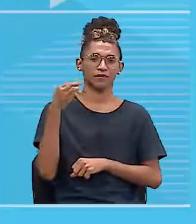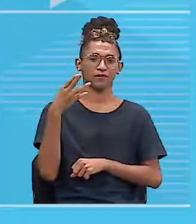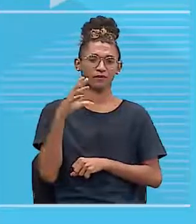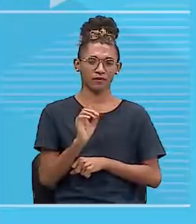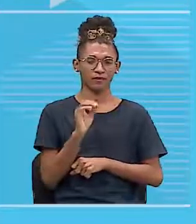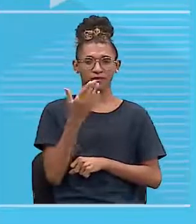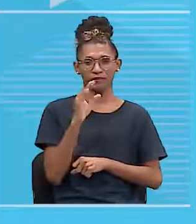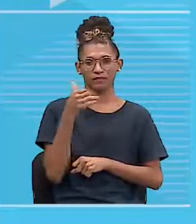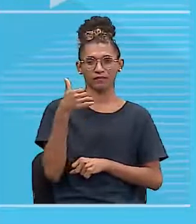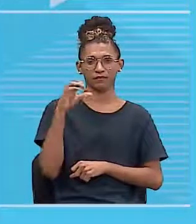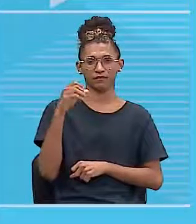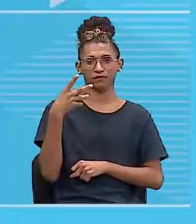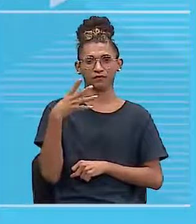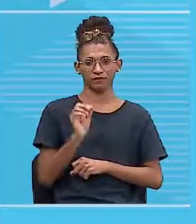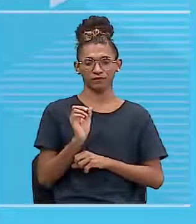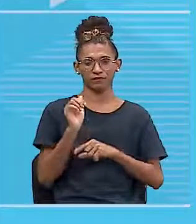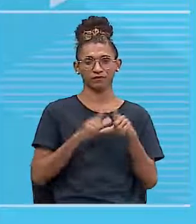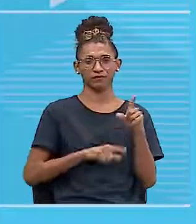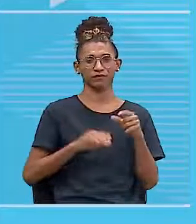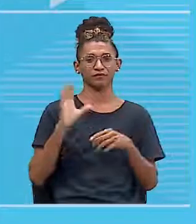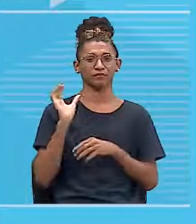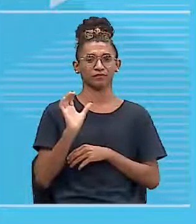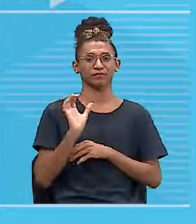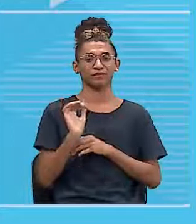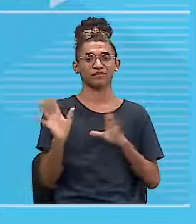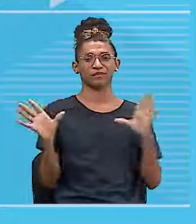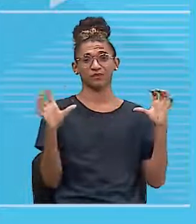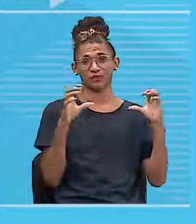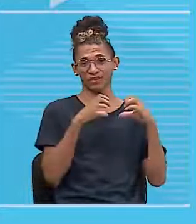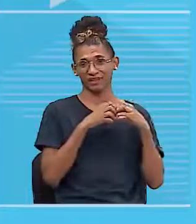letra c de coração apaixonado